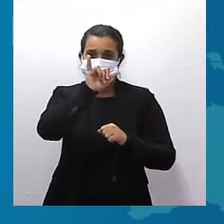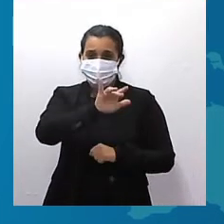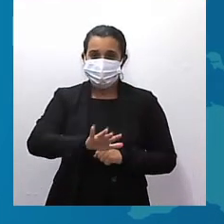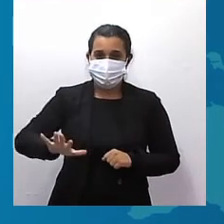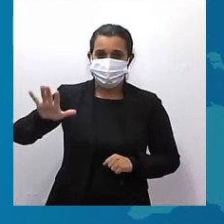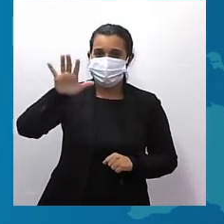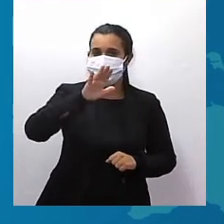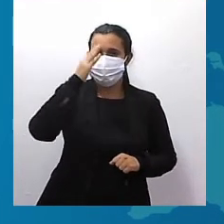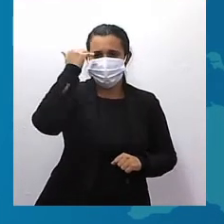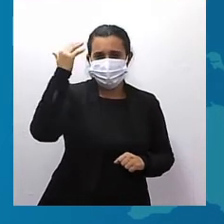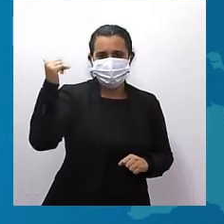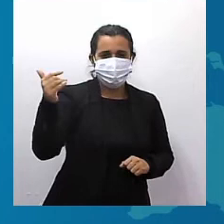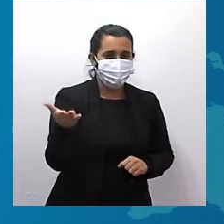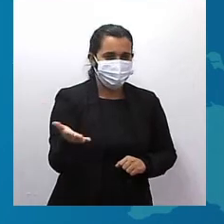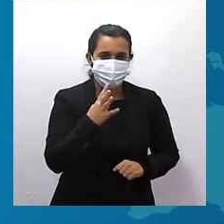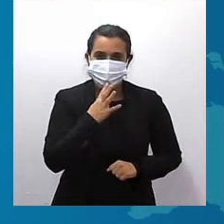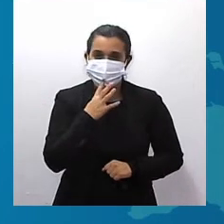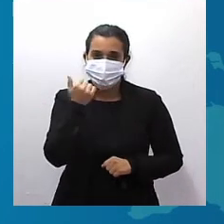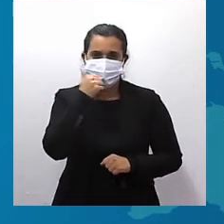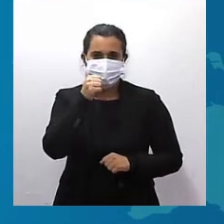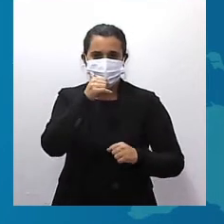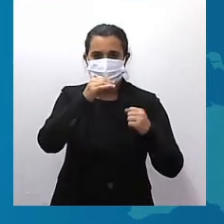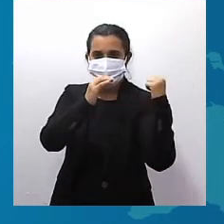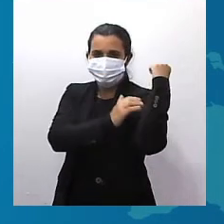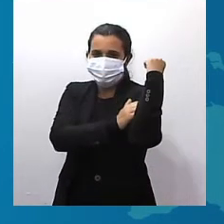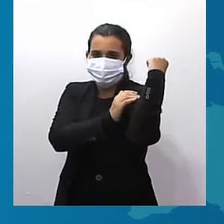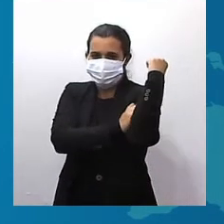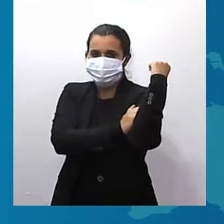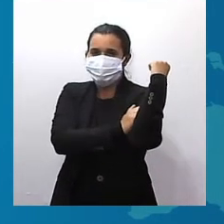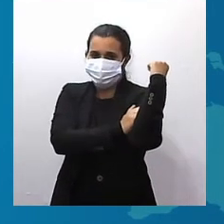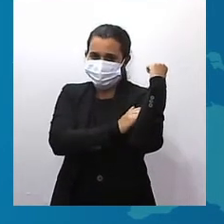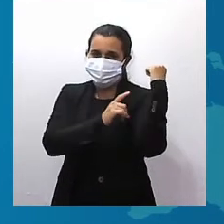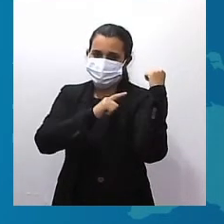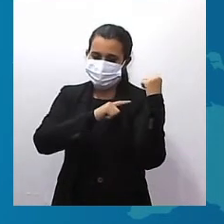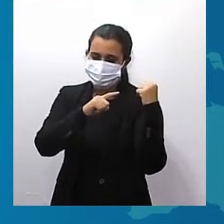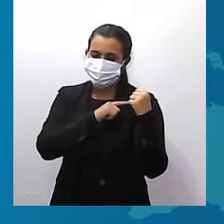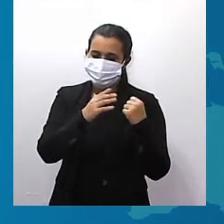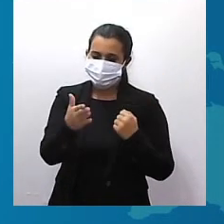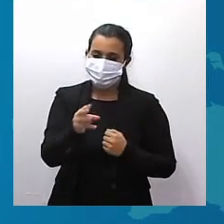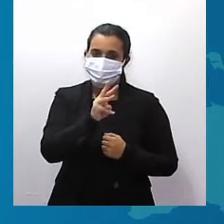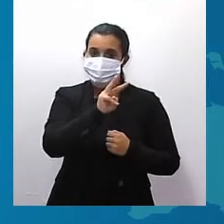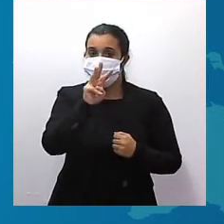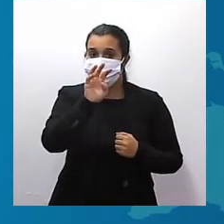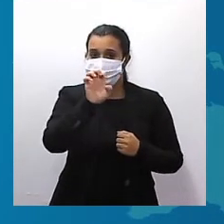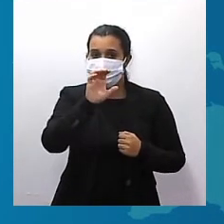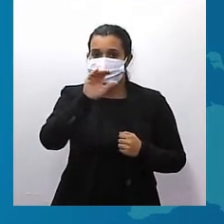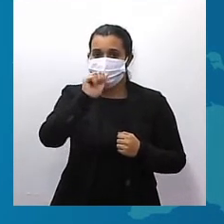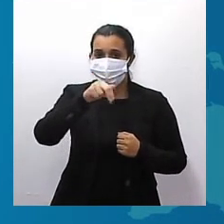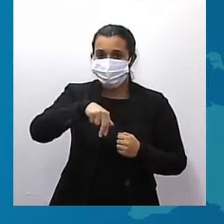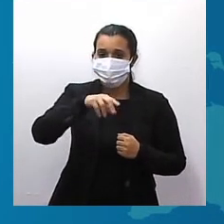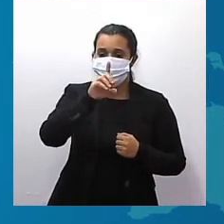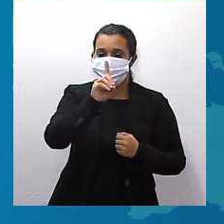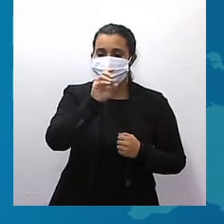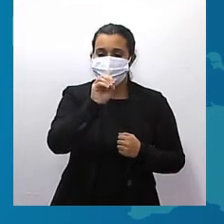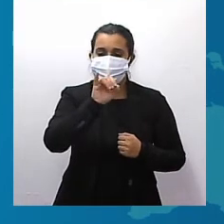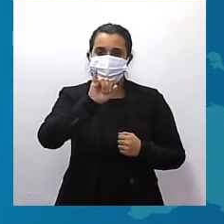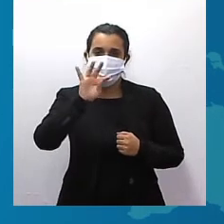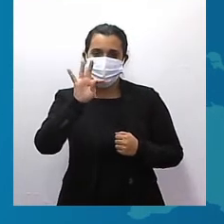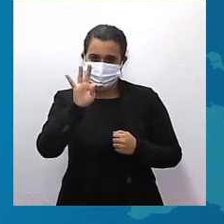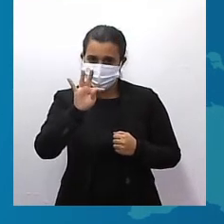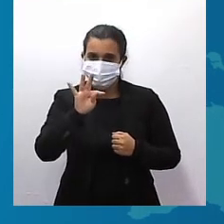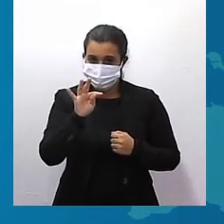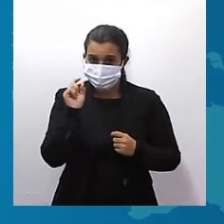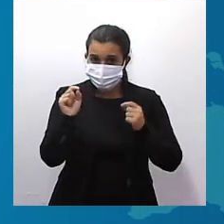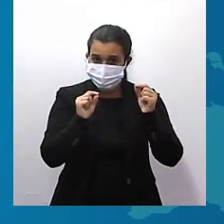dessa trabalhadora, que ela ergue o braço e coloca aí o we can do it, nós podemos fazer isso.